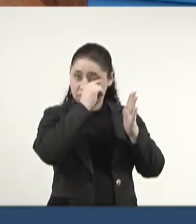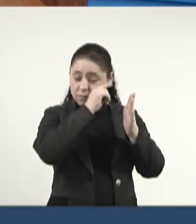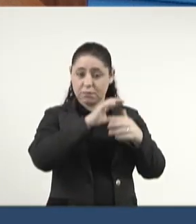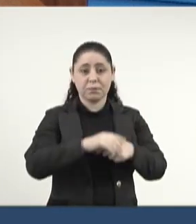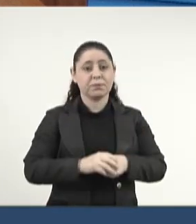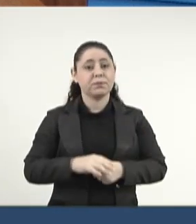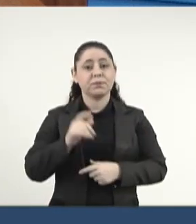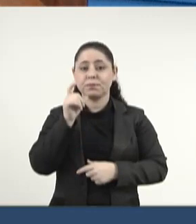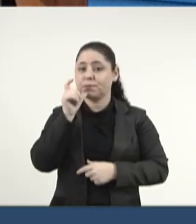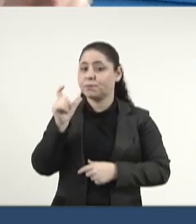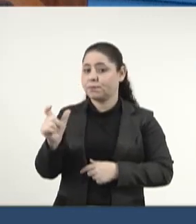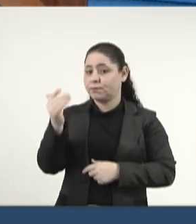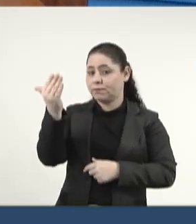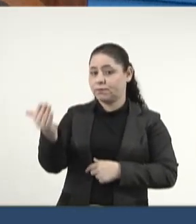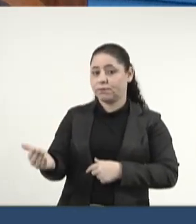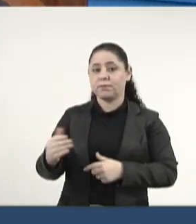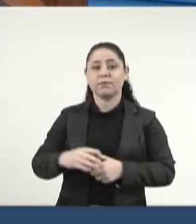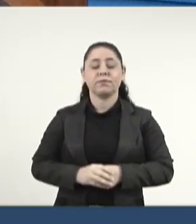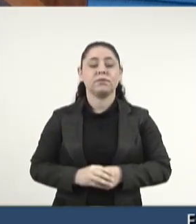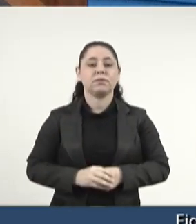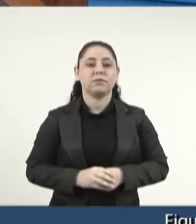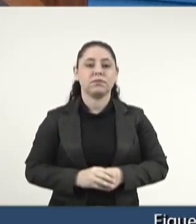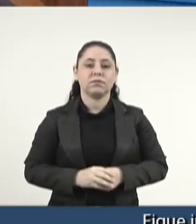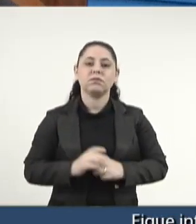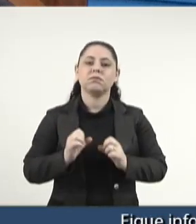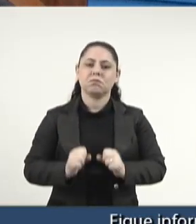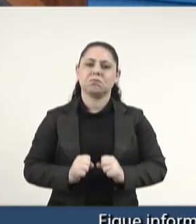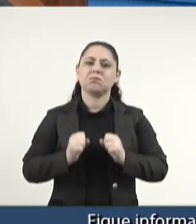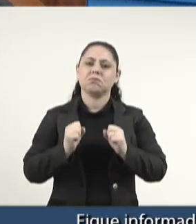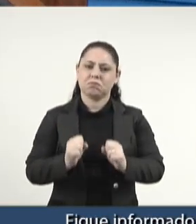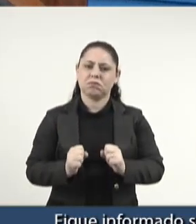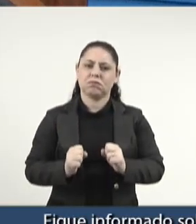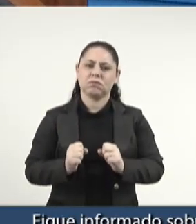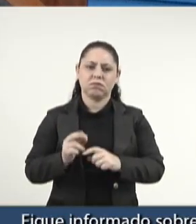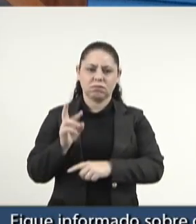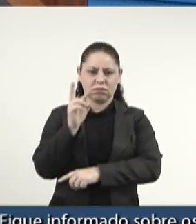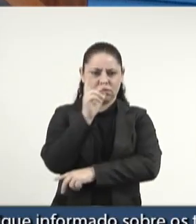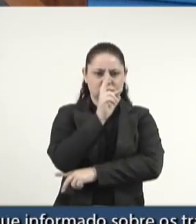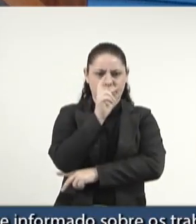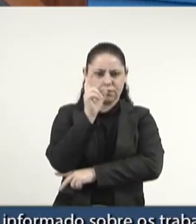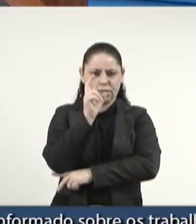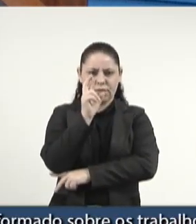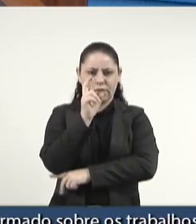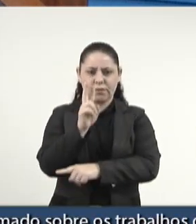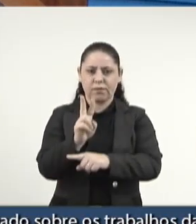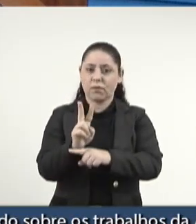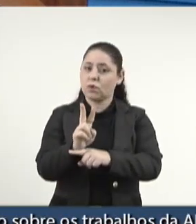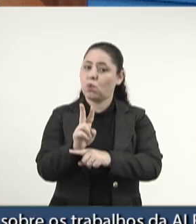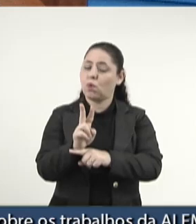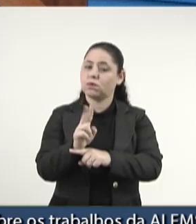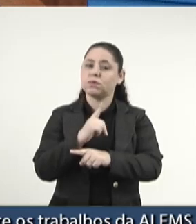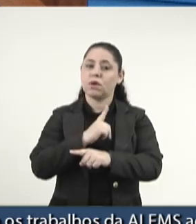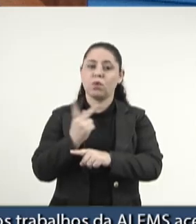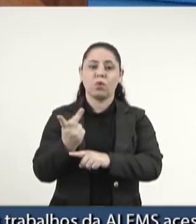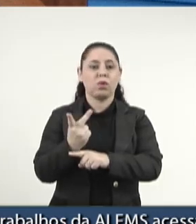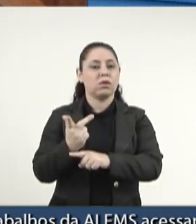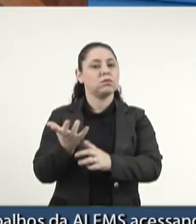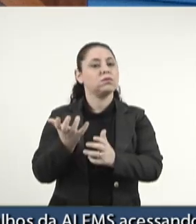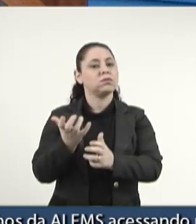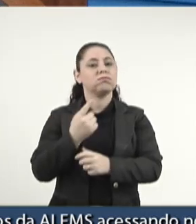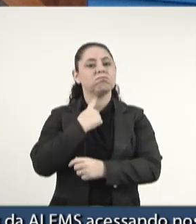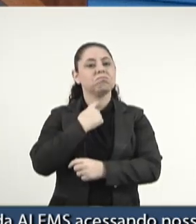nas palavras de Vossa Excelência, o poder da atividade fiscalizatória. Compartilhamos, deputado Zé